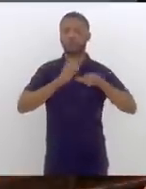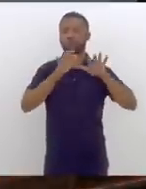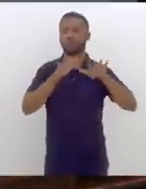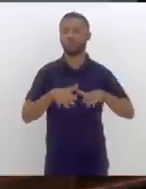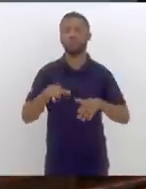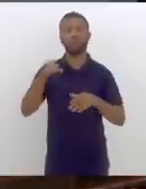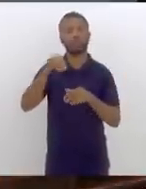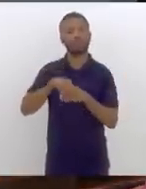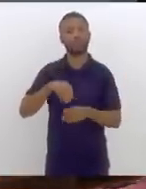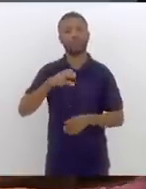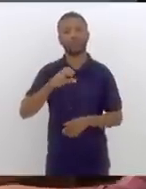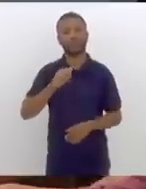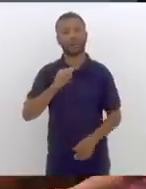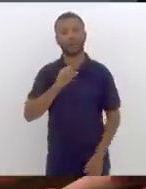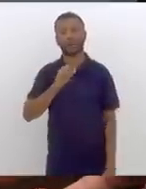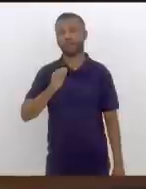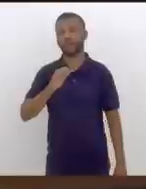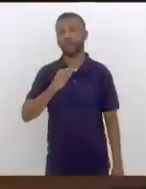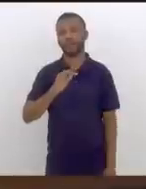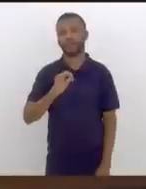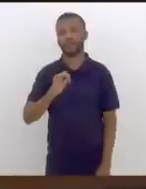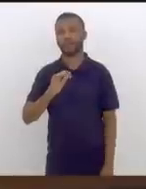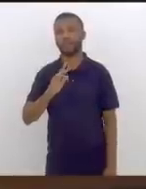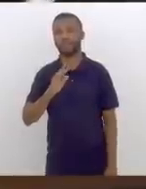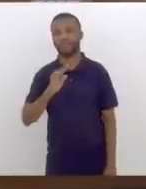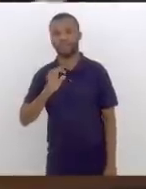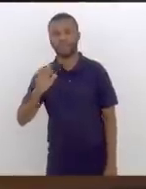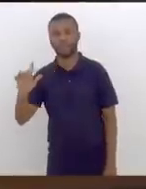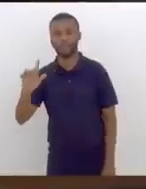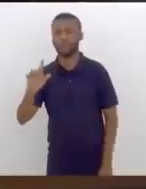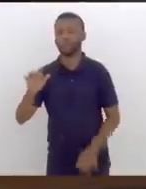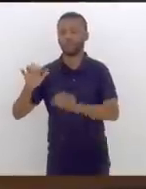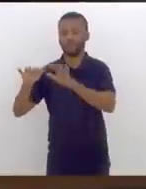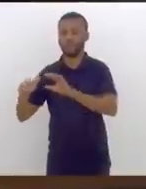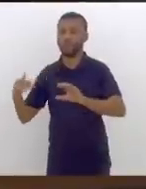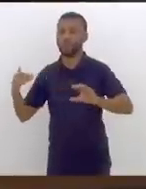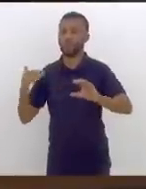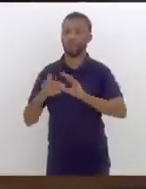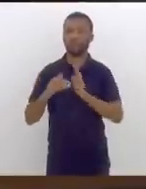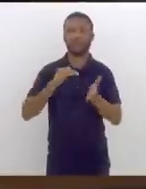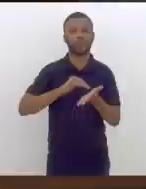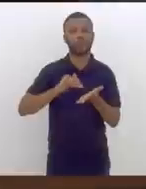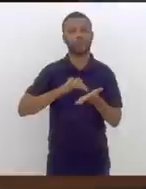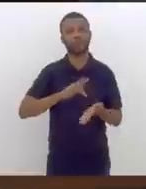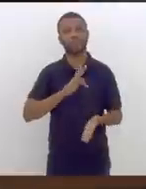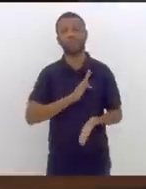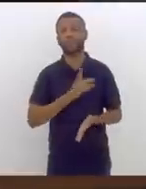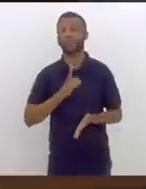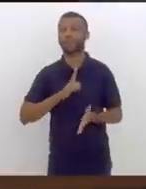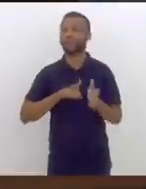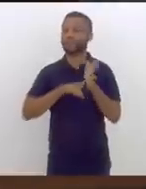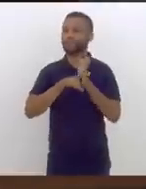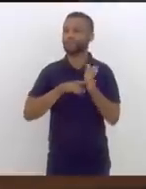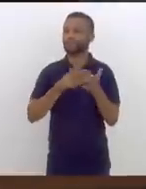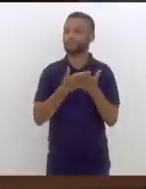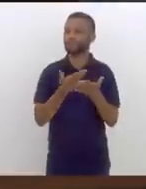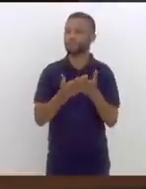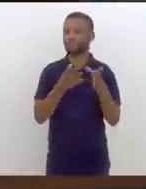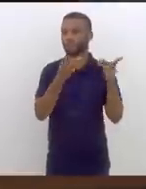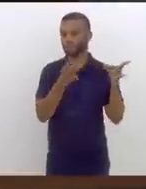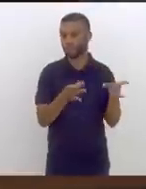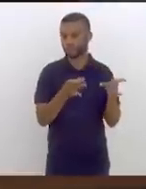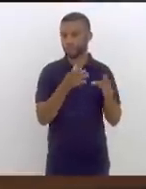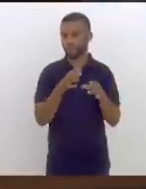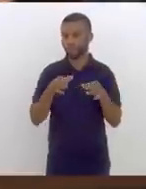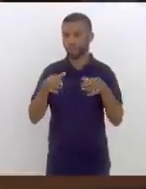e foi enviado da Casa Civil para o secretário da PM aonde tem um estudo detalhado elaborado pelo grupo nata das